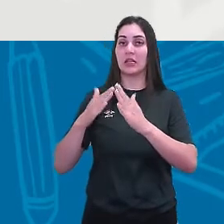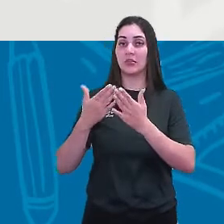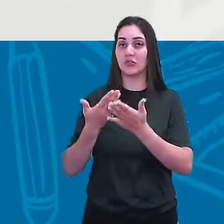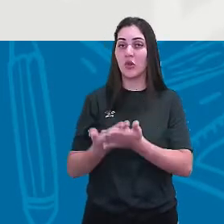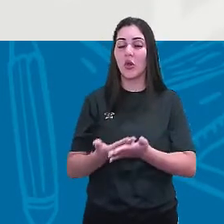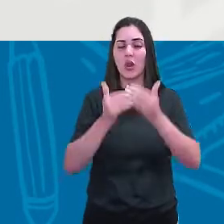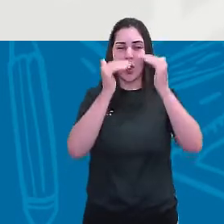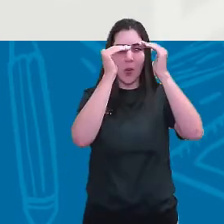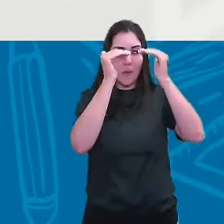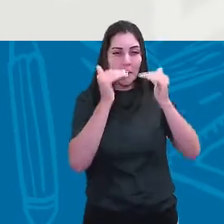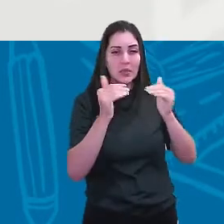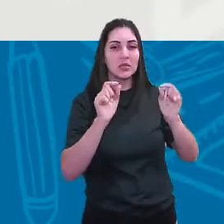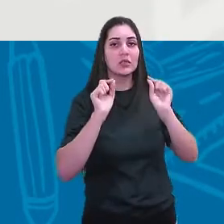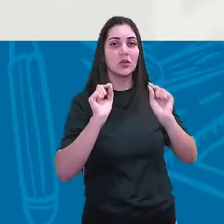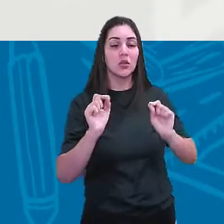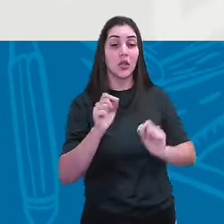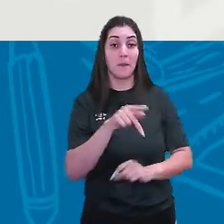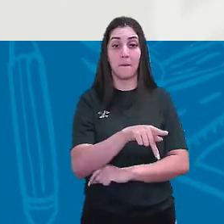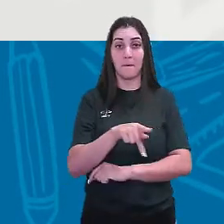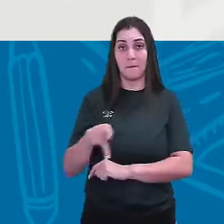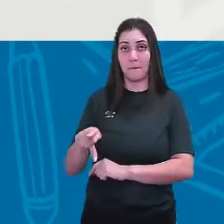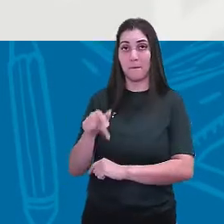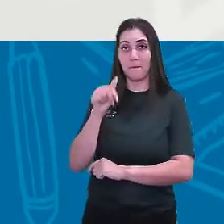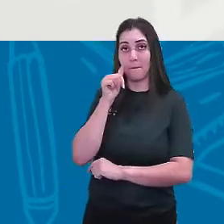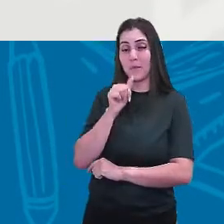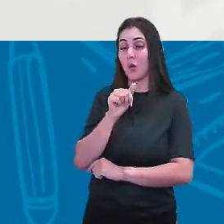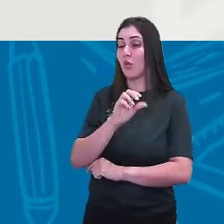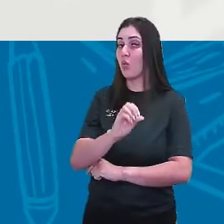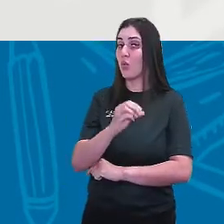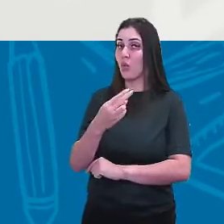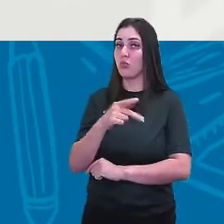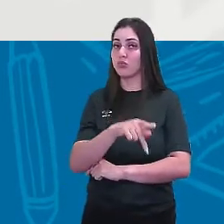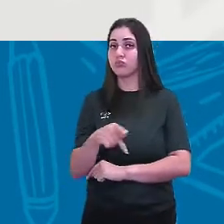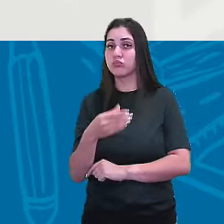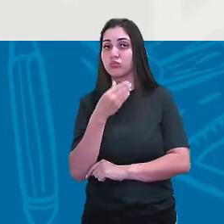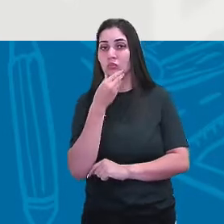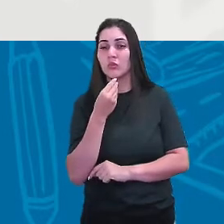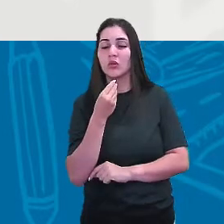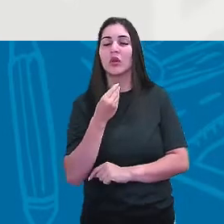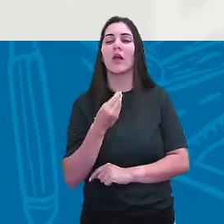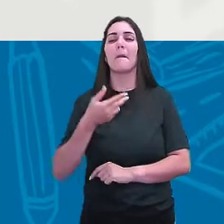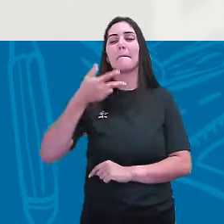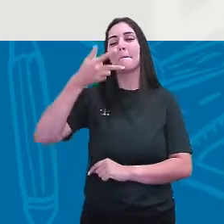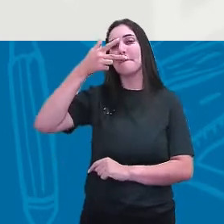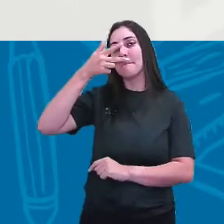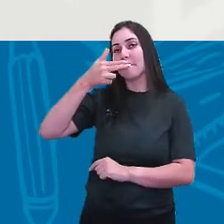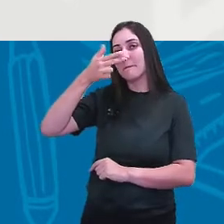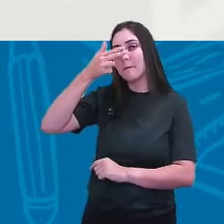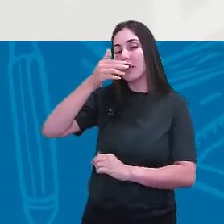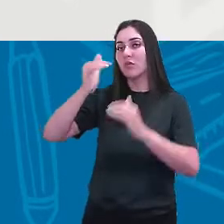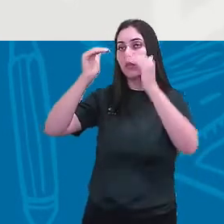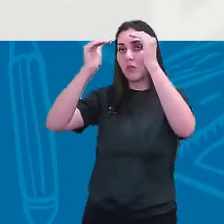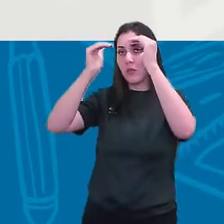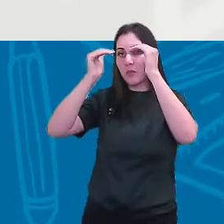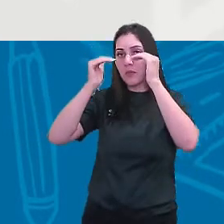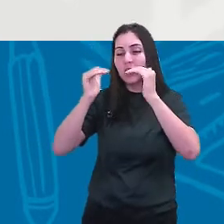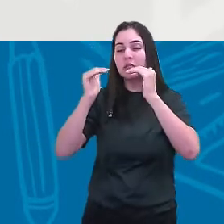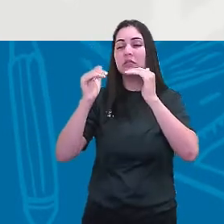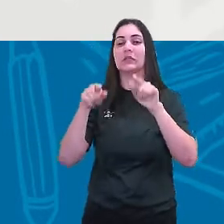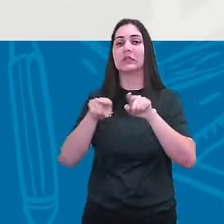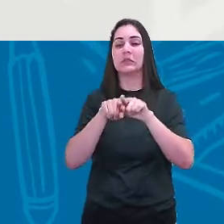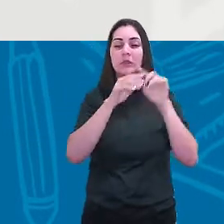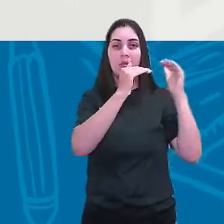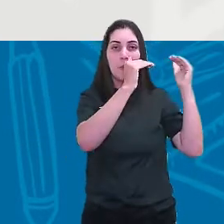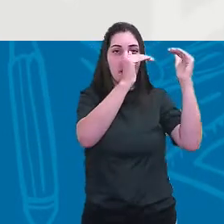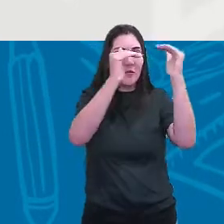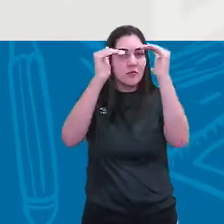sua professora ou seu professor, tá certo? A mesma obediência, o mesmo respeito, o